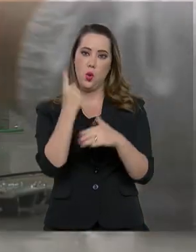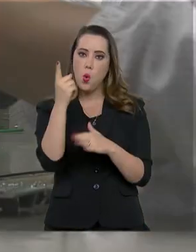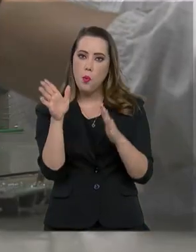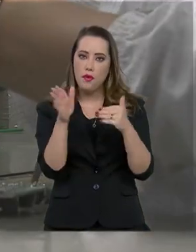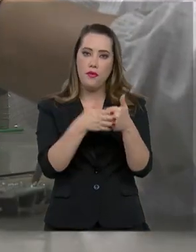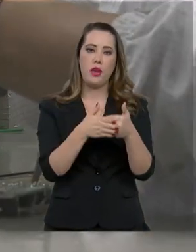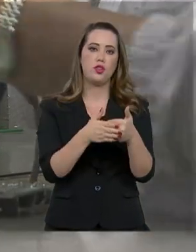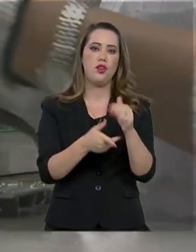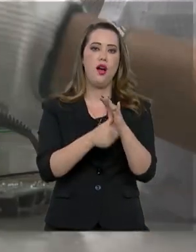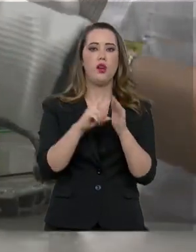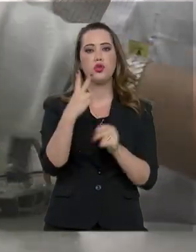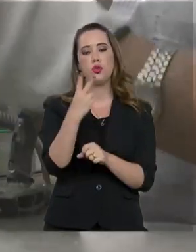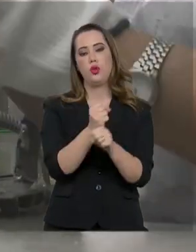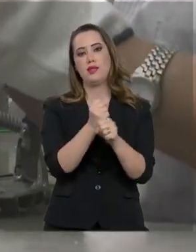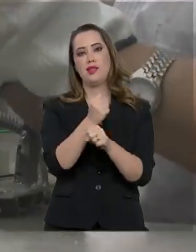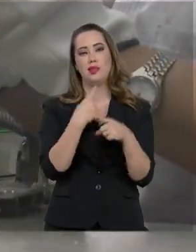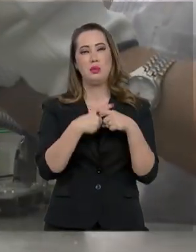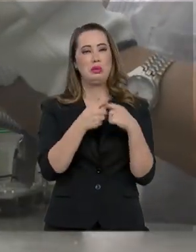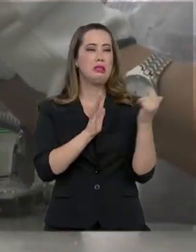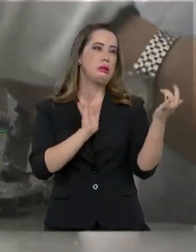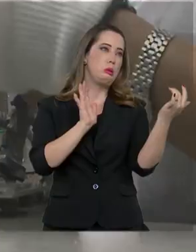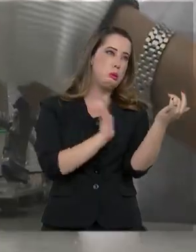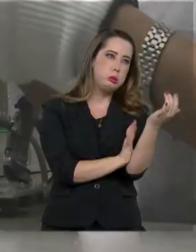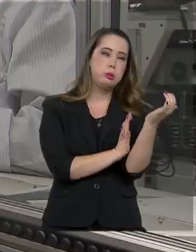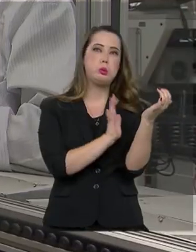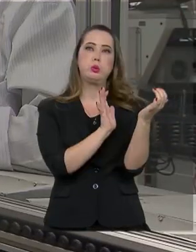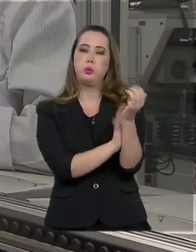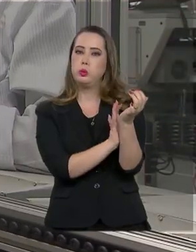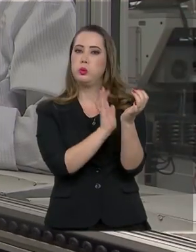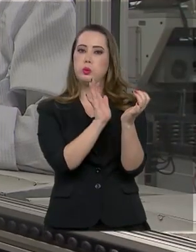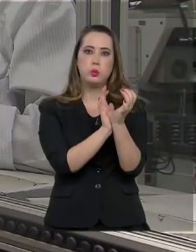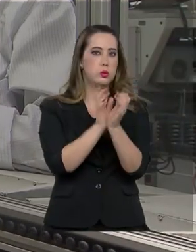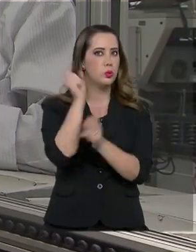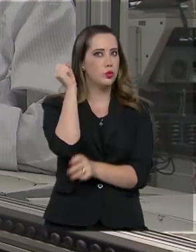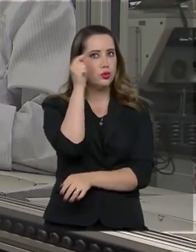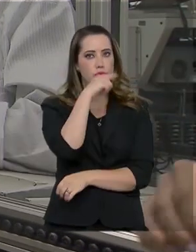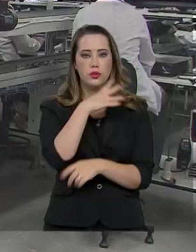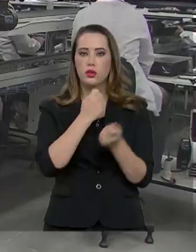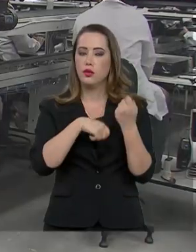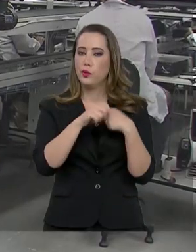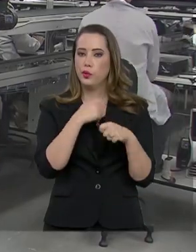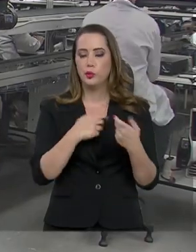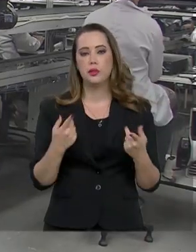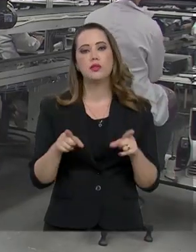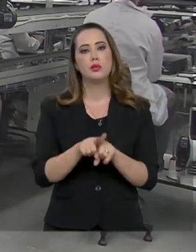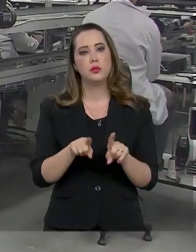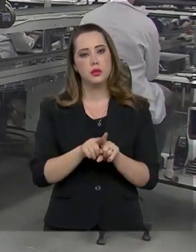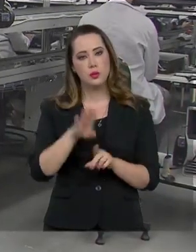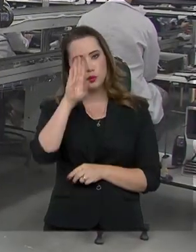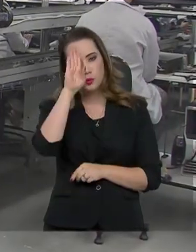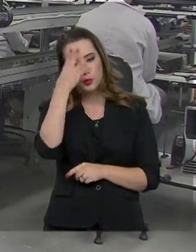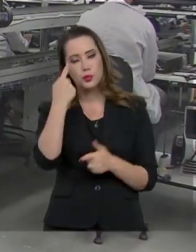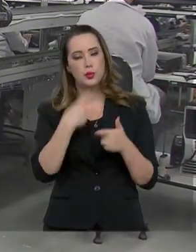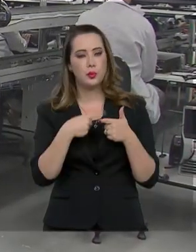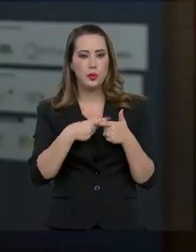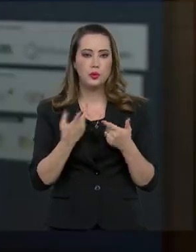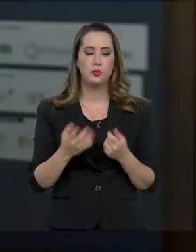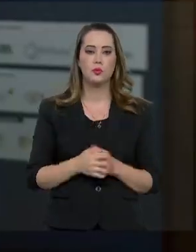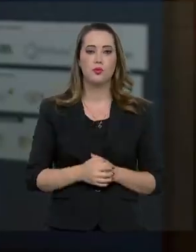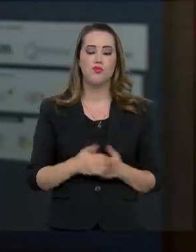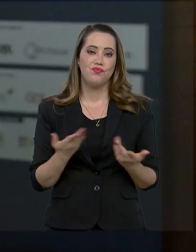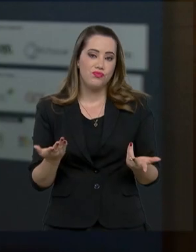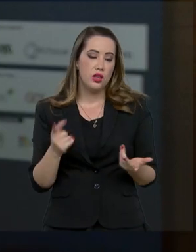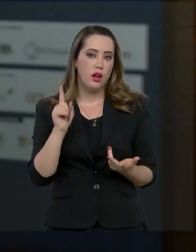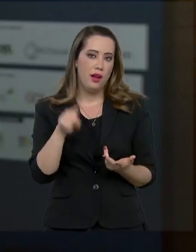anos o excesso de burocracia e as dificuldades estruturais e econômicas estão entre os principais motivos é o